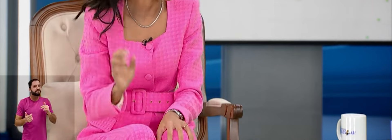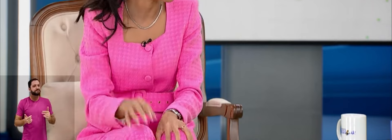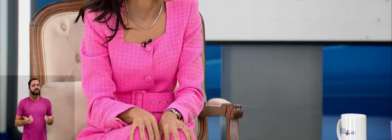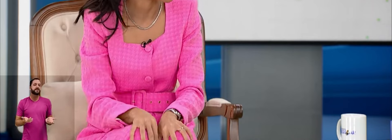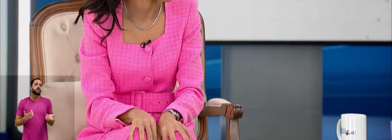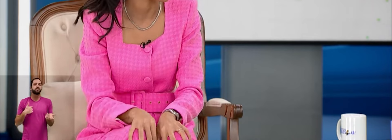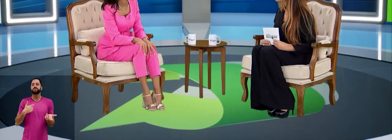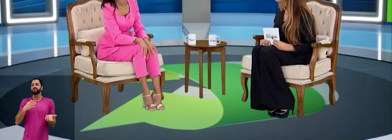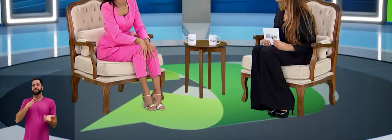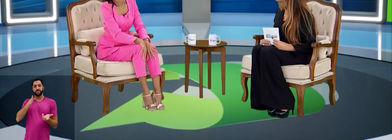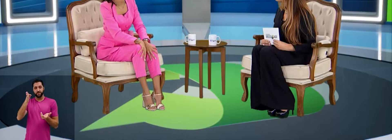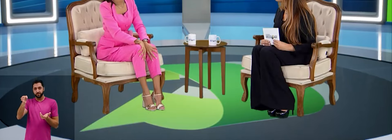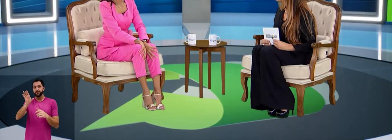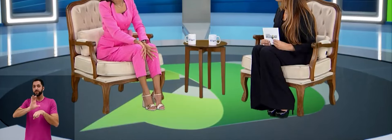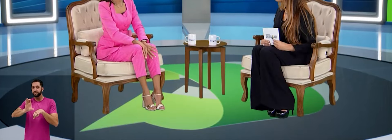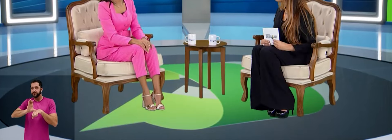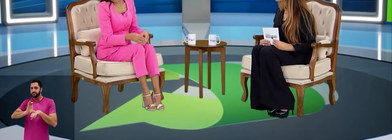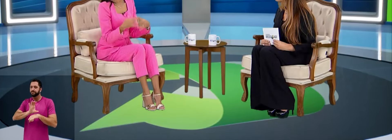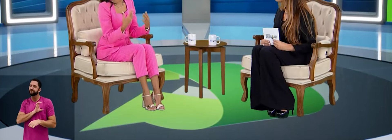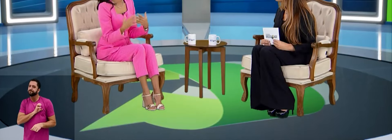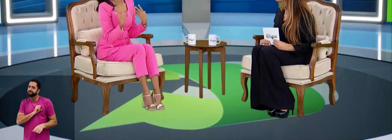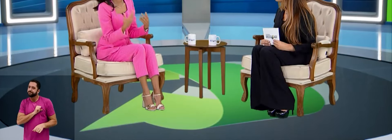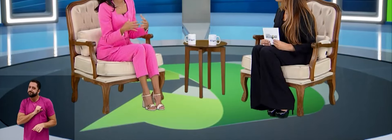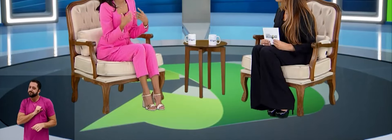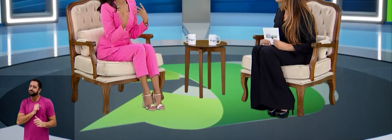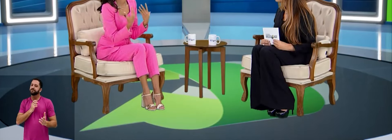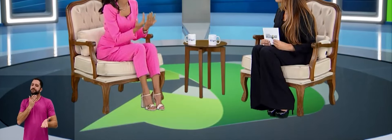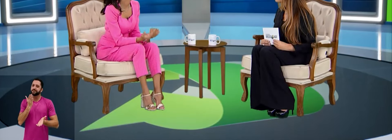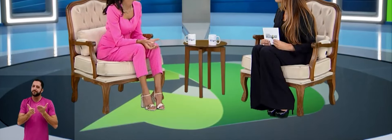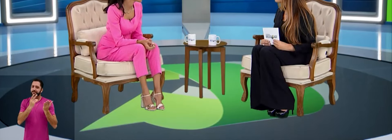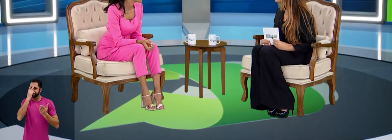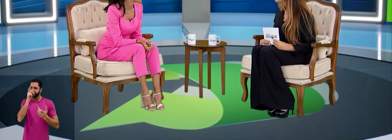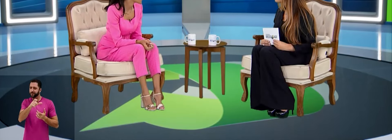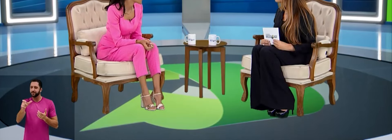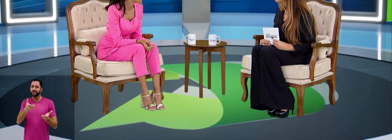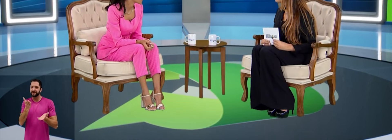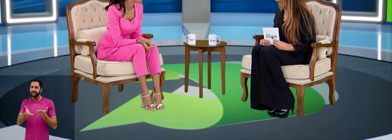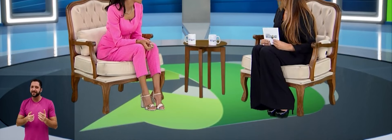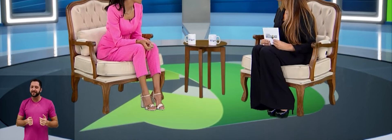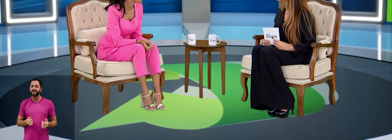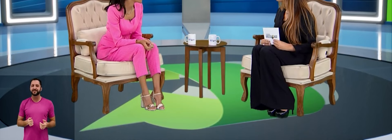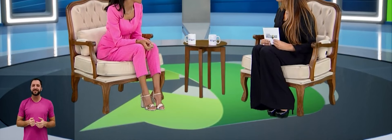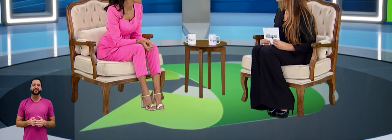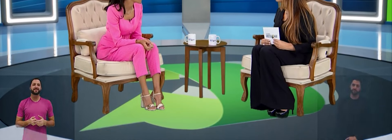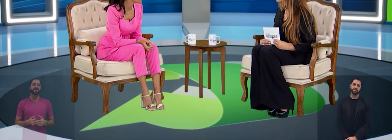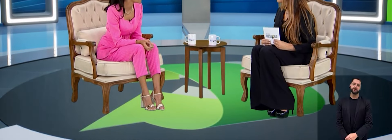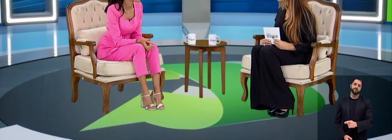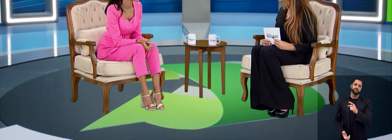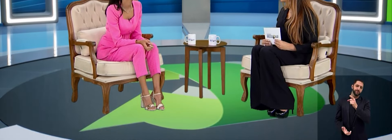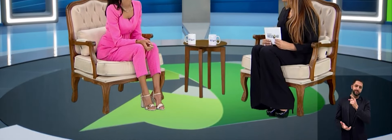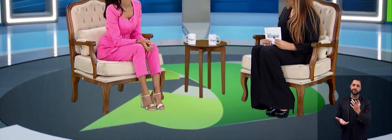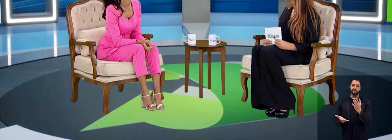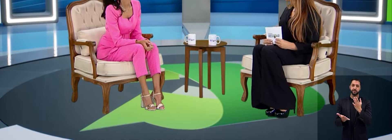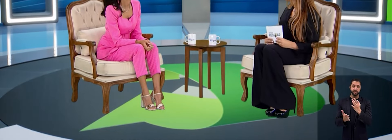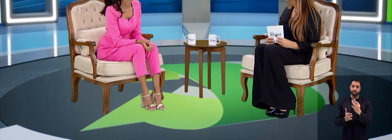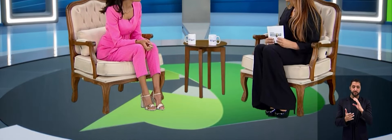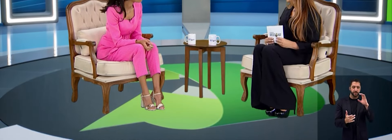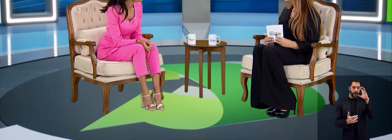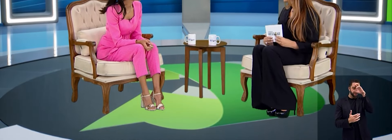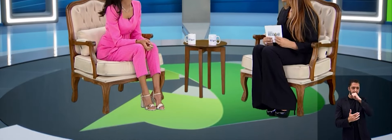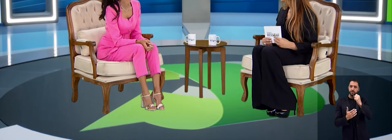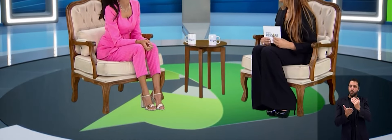minha vidinha ali mesmo. Mas aí eu fui e fiz, me apaixonei por cuidar de pessoas. Olha que incrível. E você